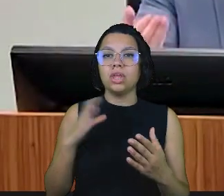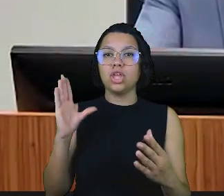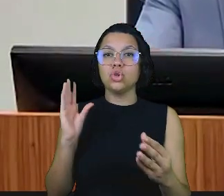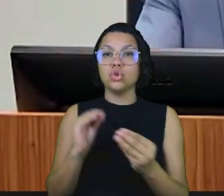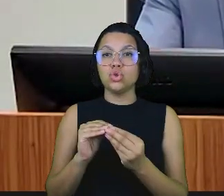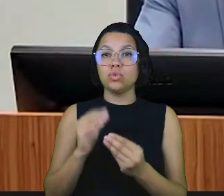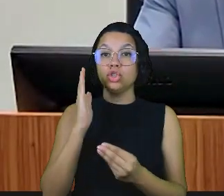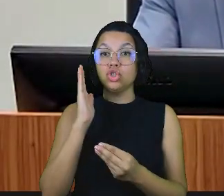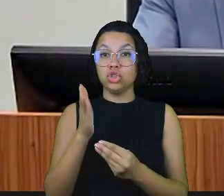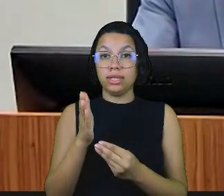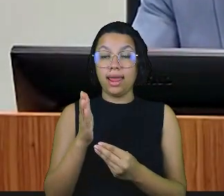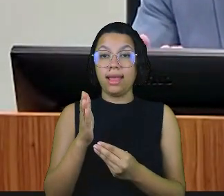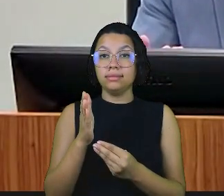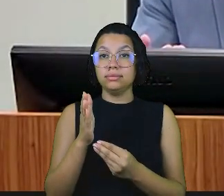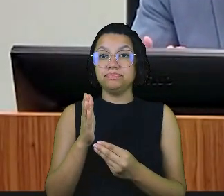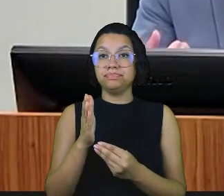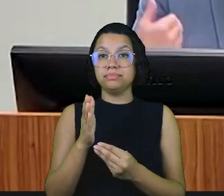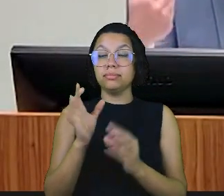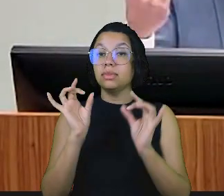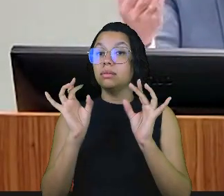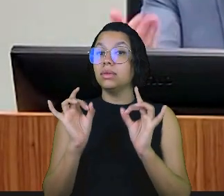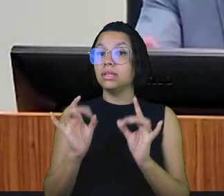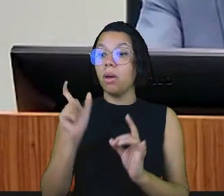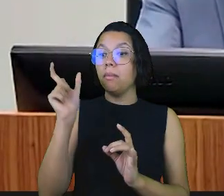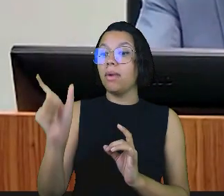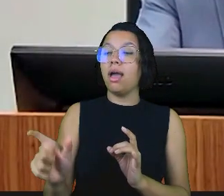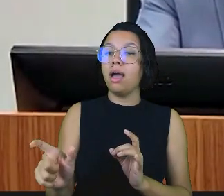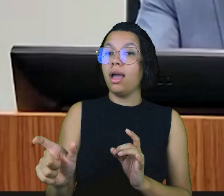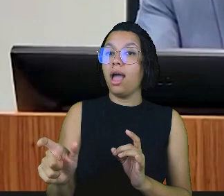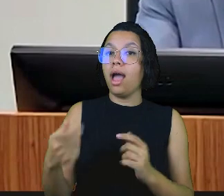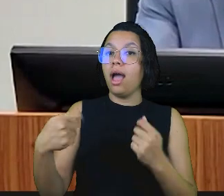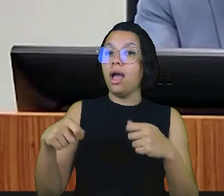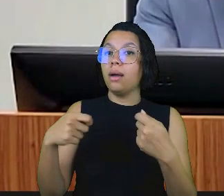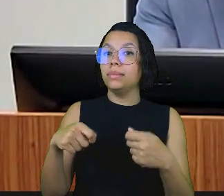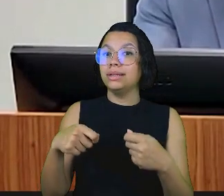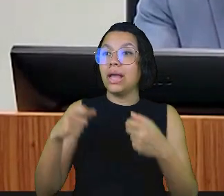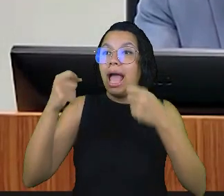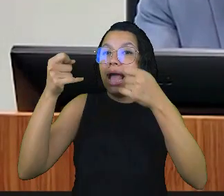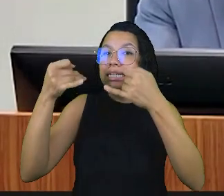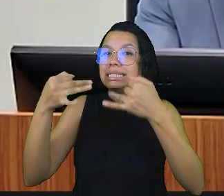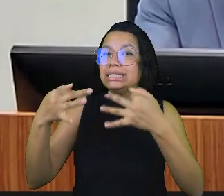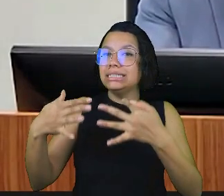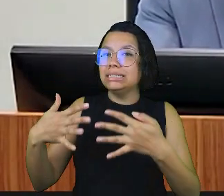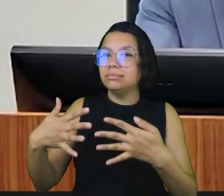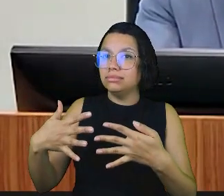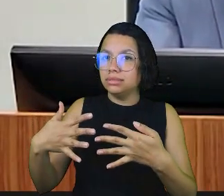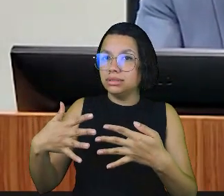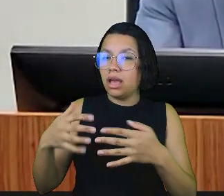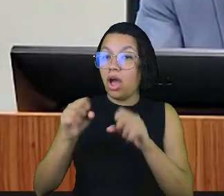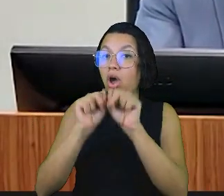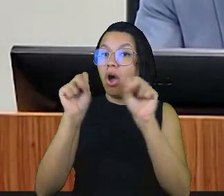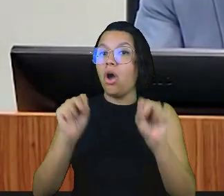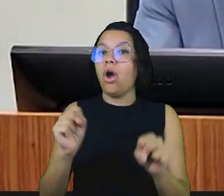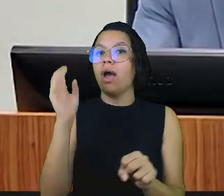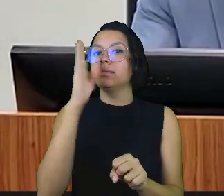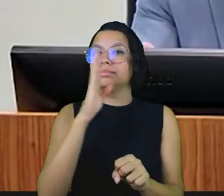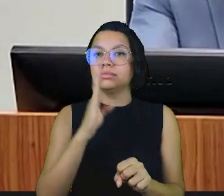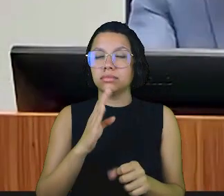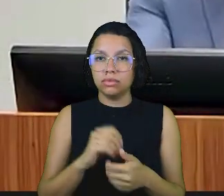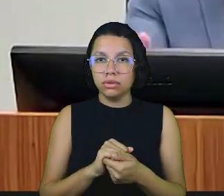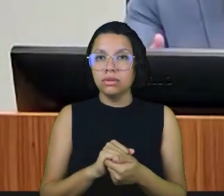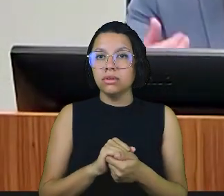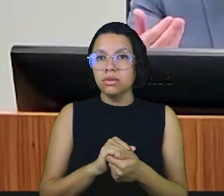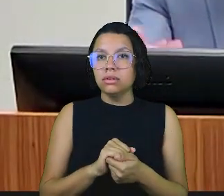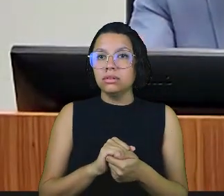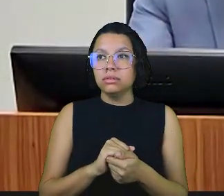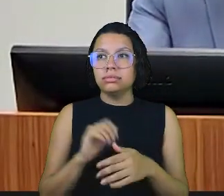para aqueles que precisam explicar o sistema brasileiro, né? Às vezes é bastante complicado, né? Explicar